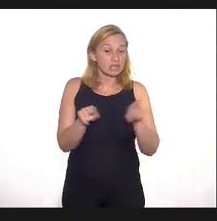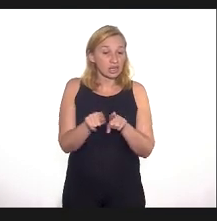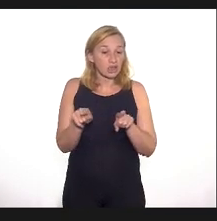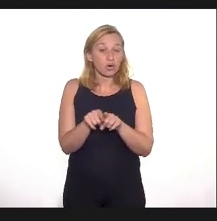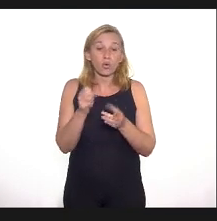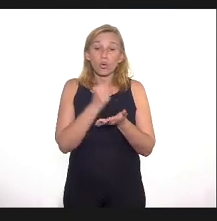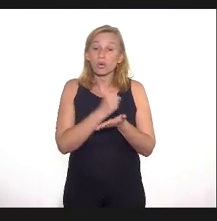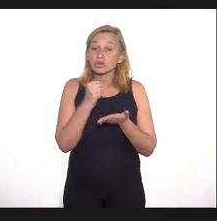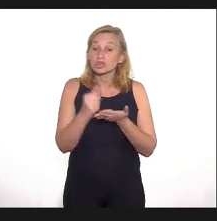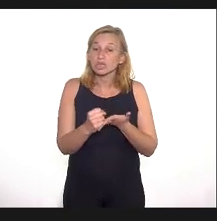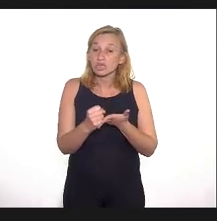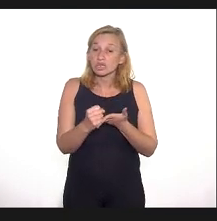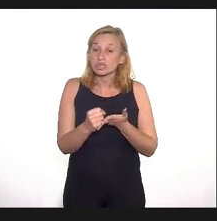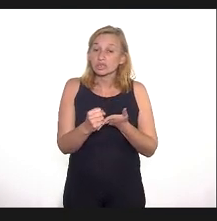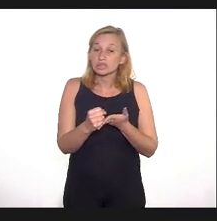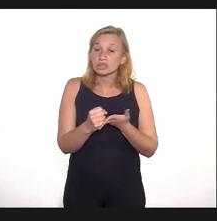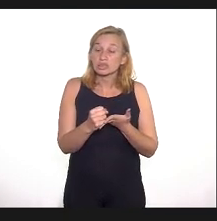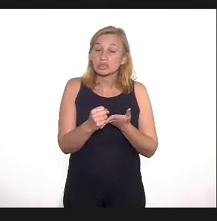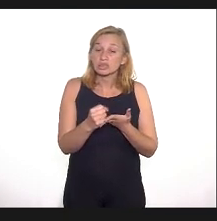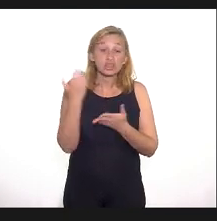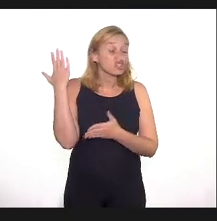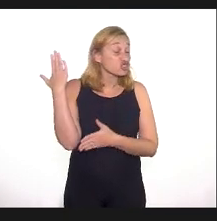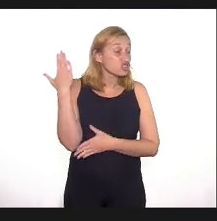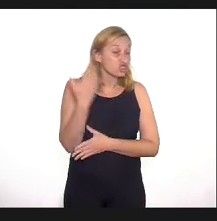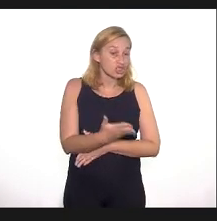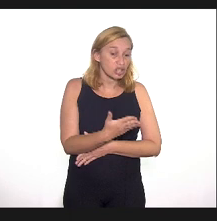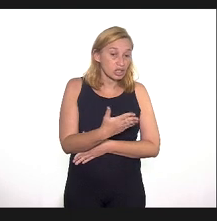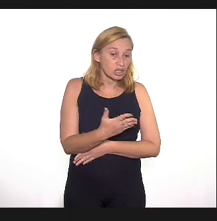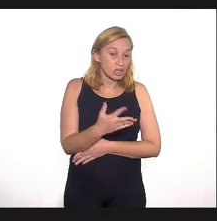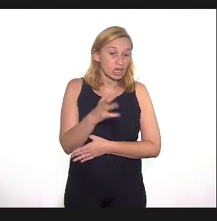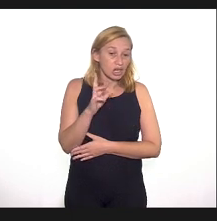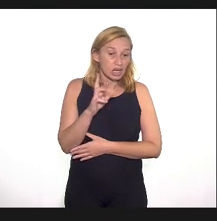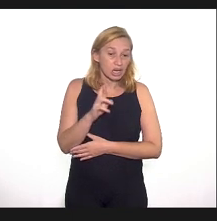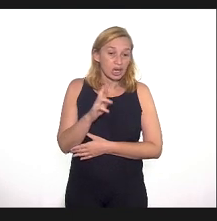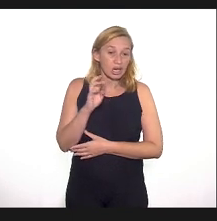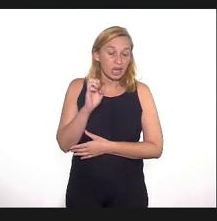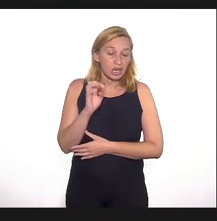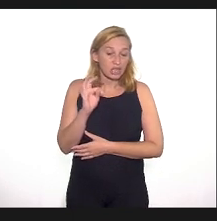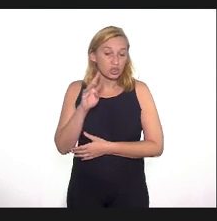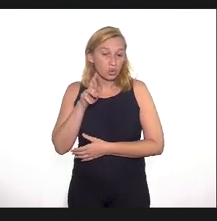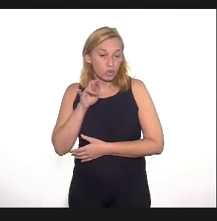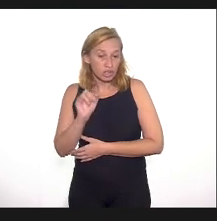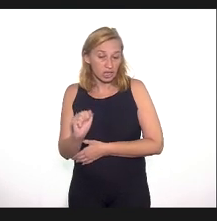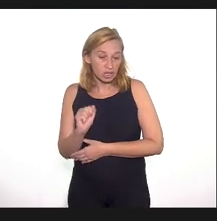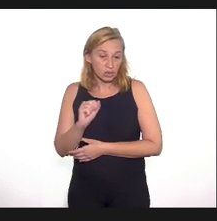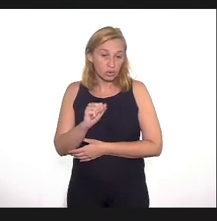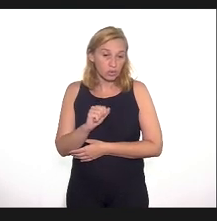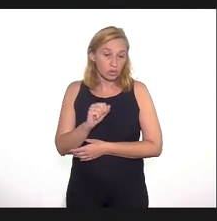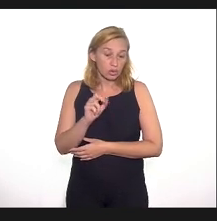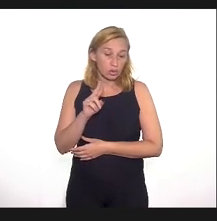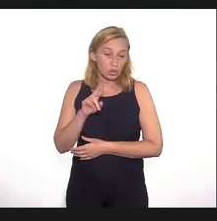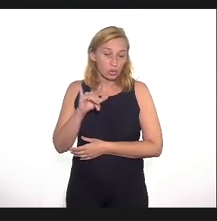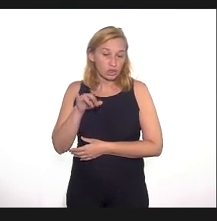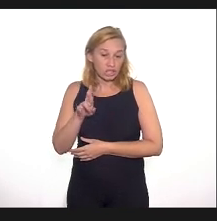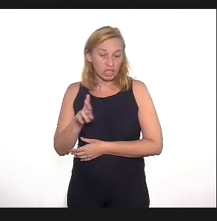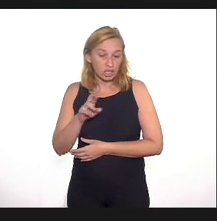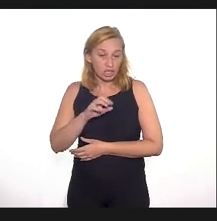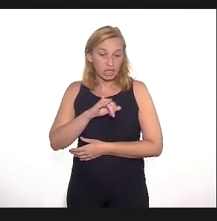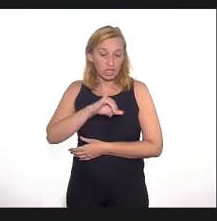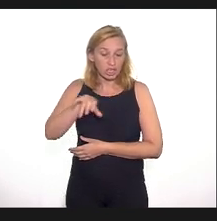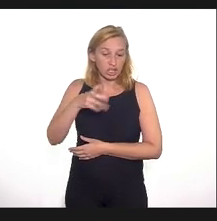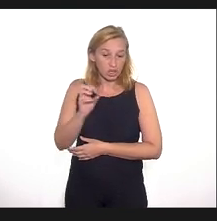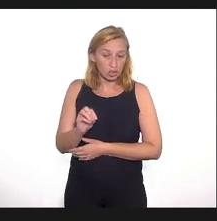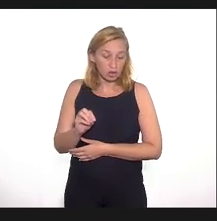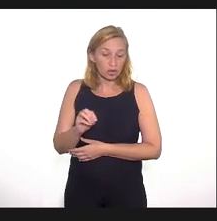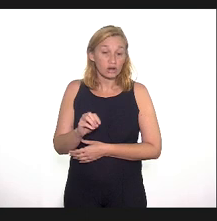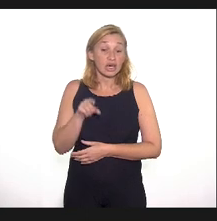contratos, né, que são feitos diretamente com a reitoria da Unirio. Esses contratos